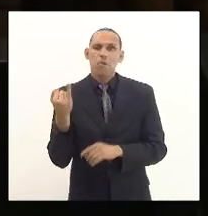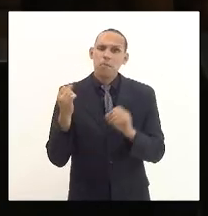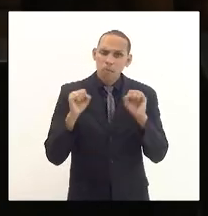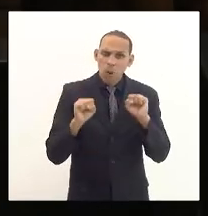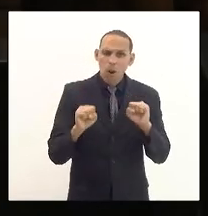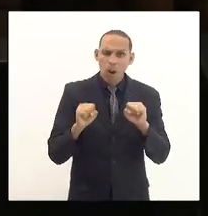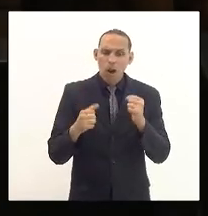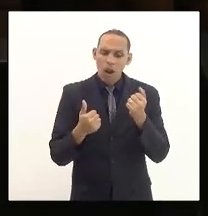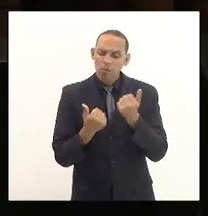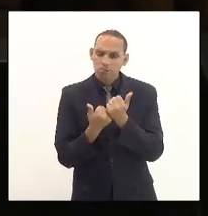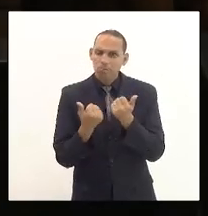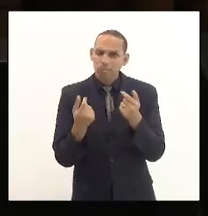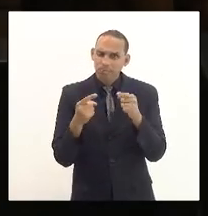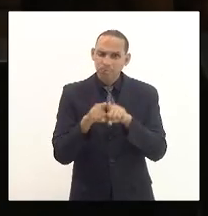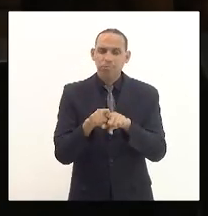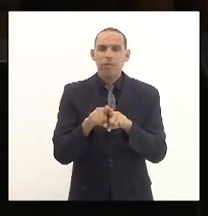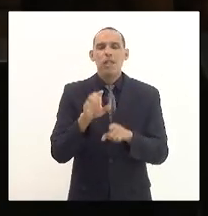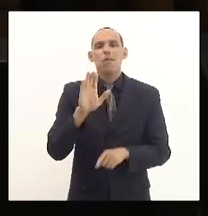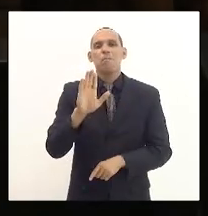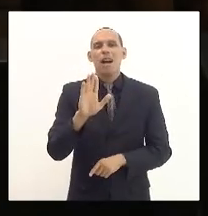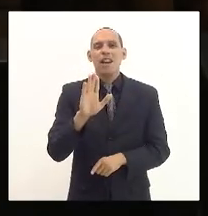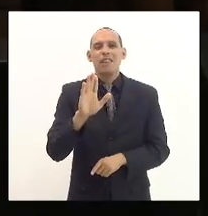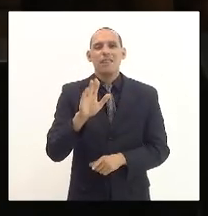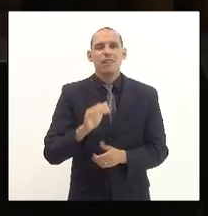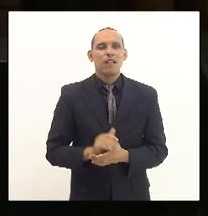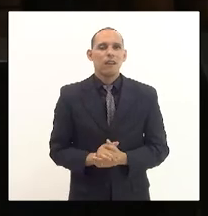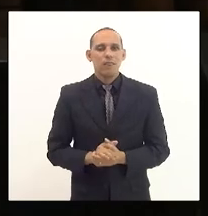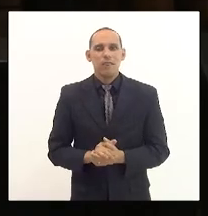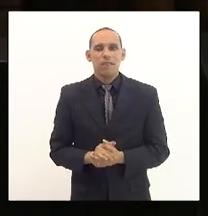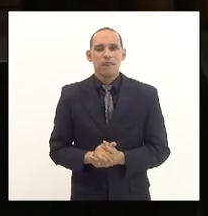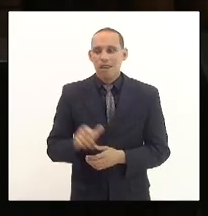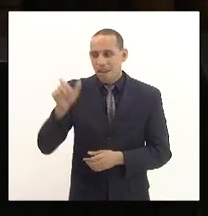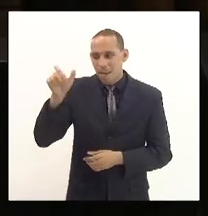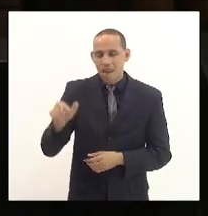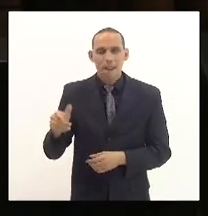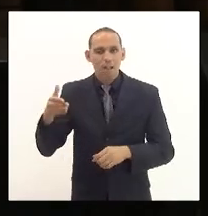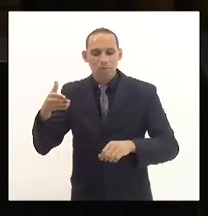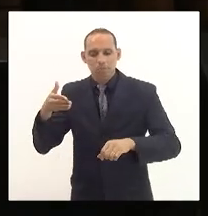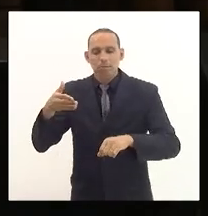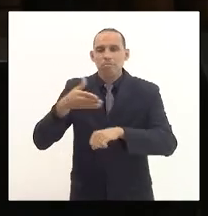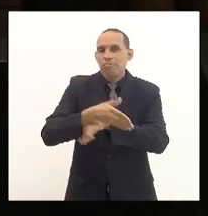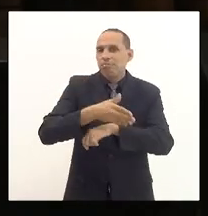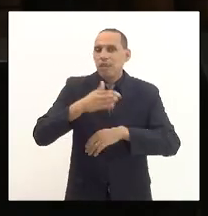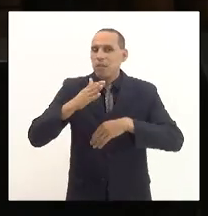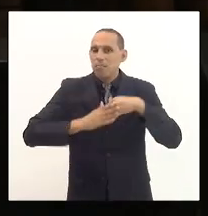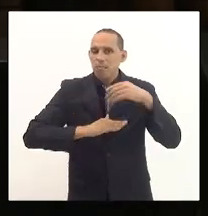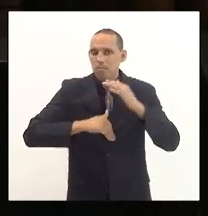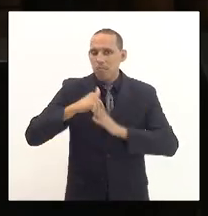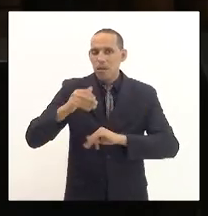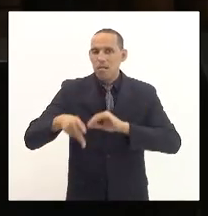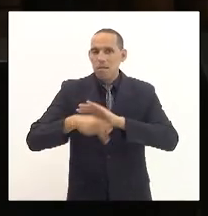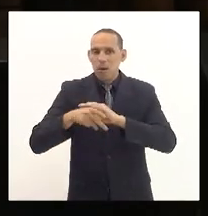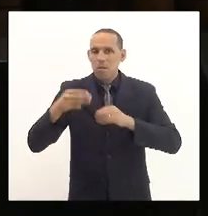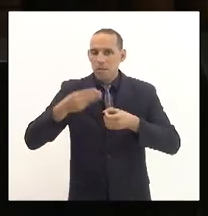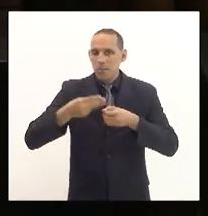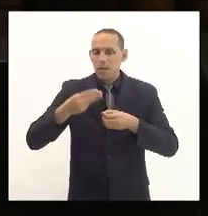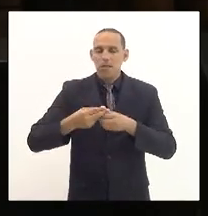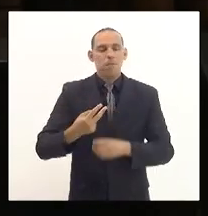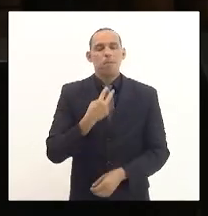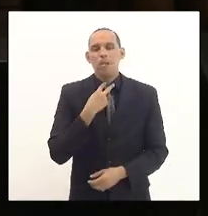sim um grande parceiro mas ele não pode invadir competências que são